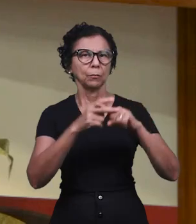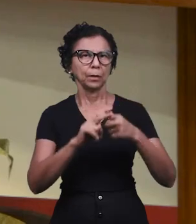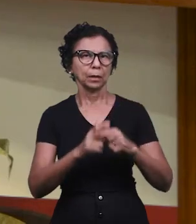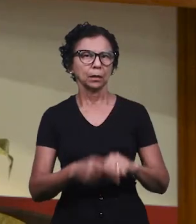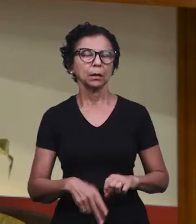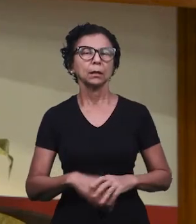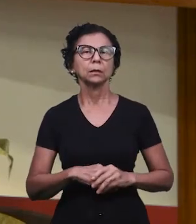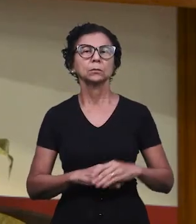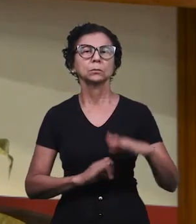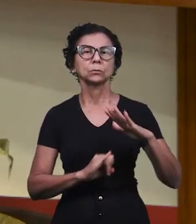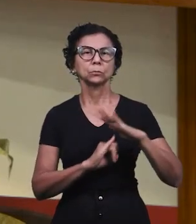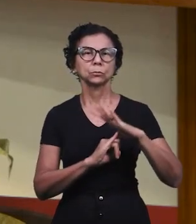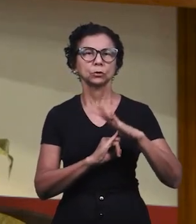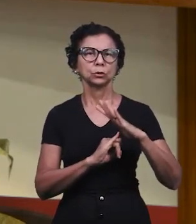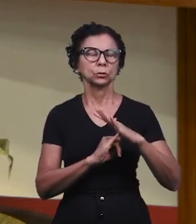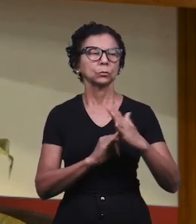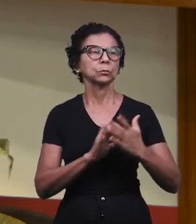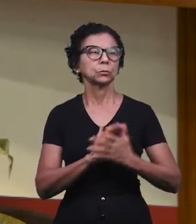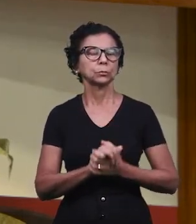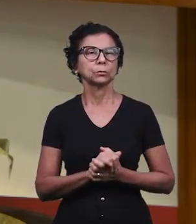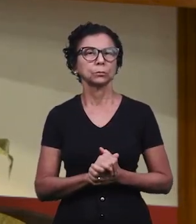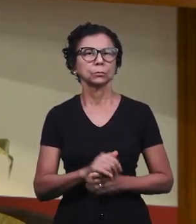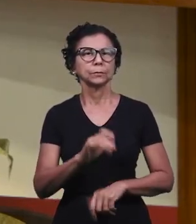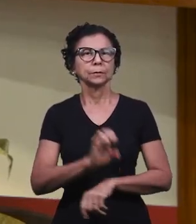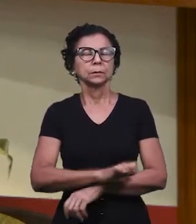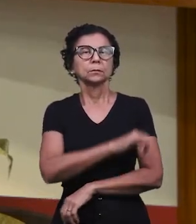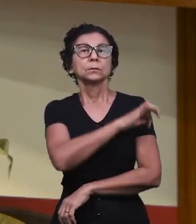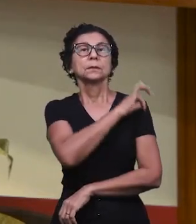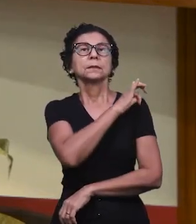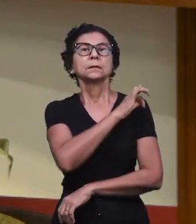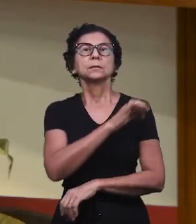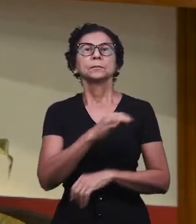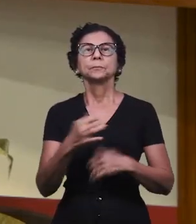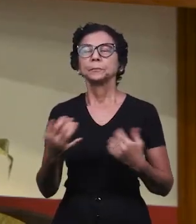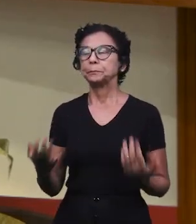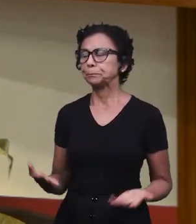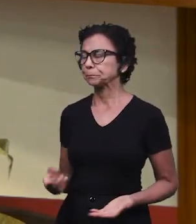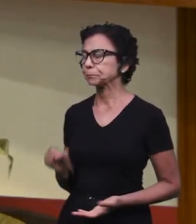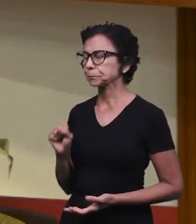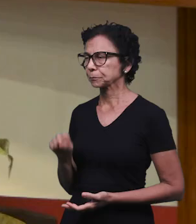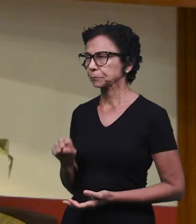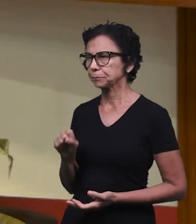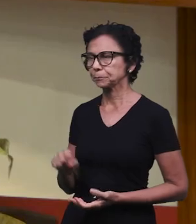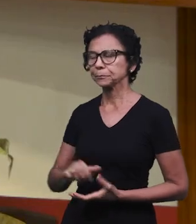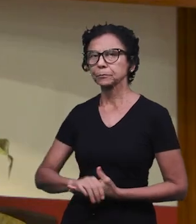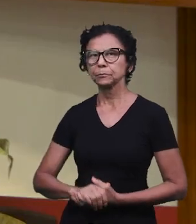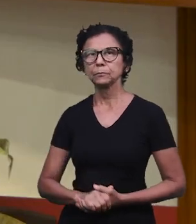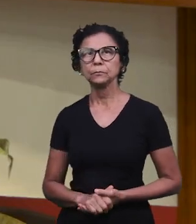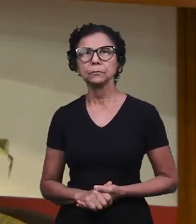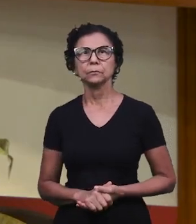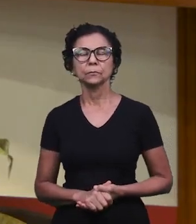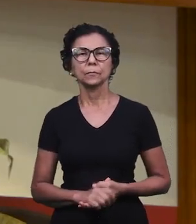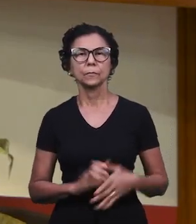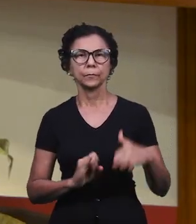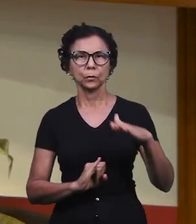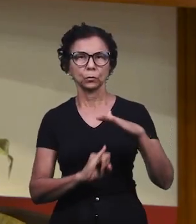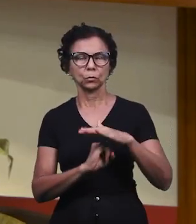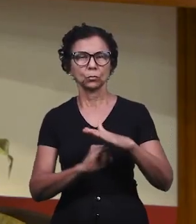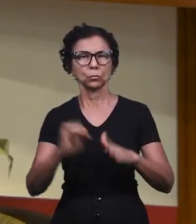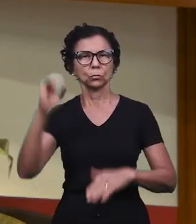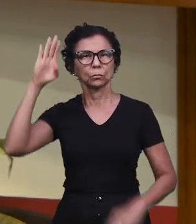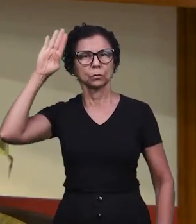Instituto Militar de Engenharia na cidade do Rio de Janeiro. Você também... Exato, esse foi lá no Instituto Militar de